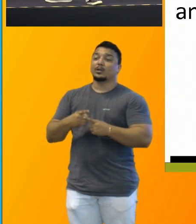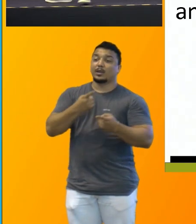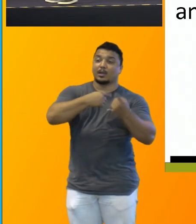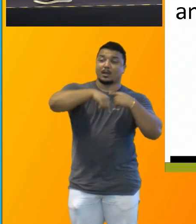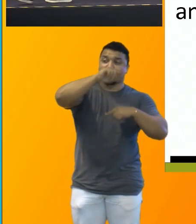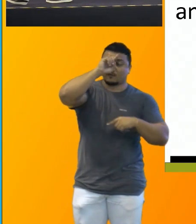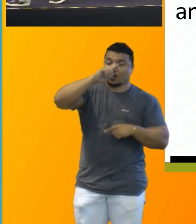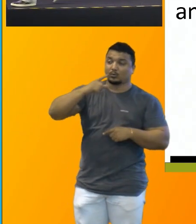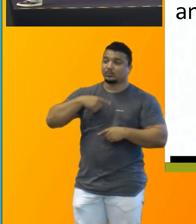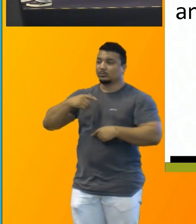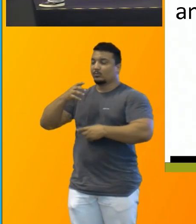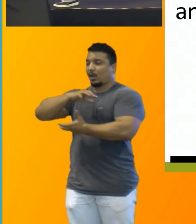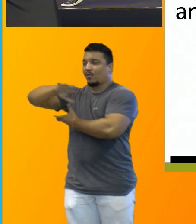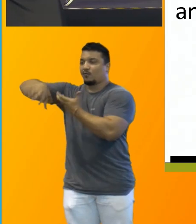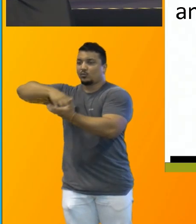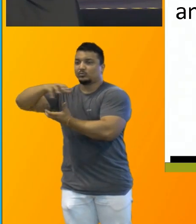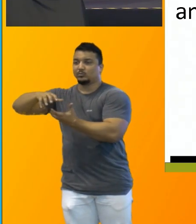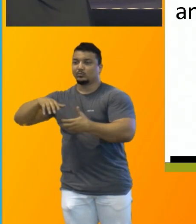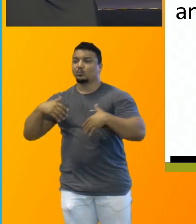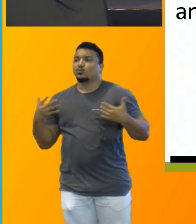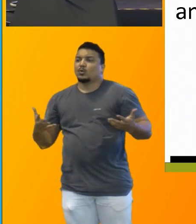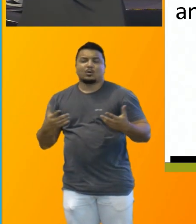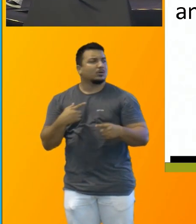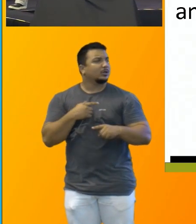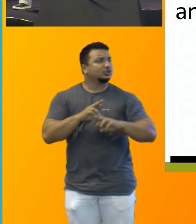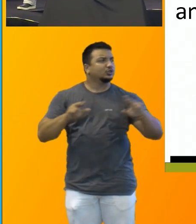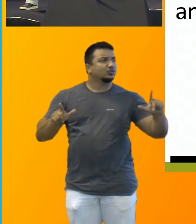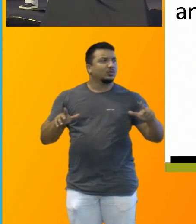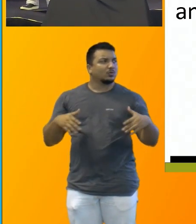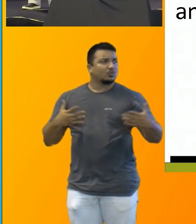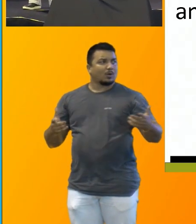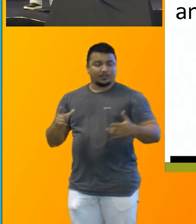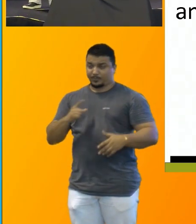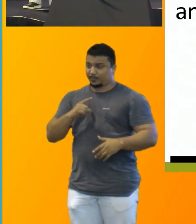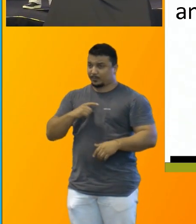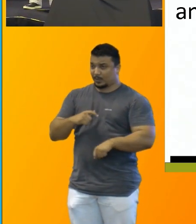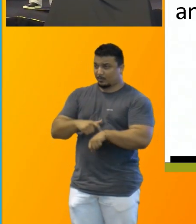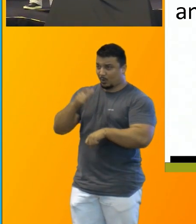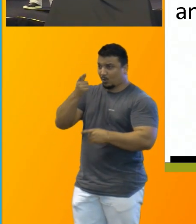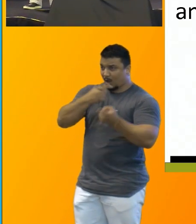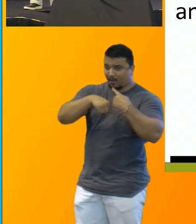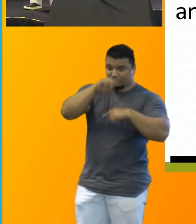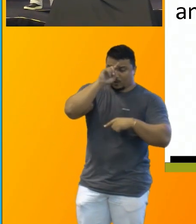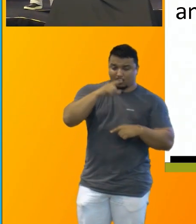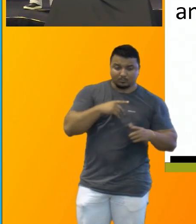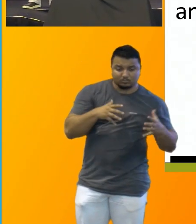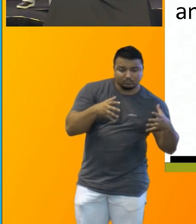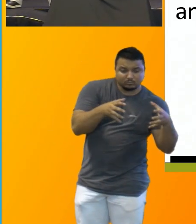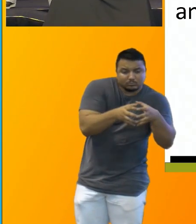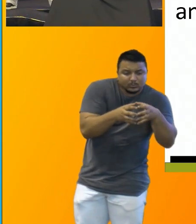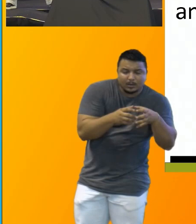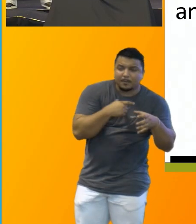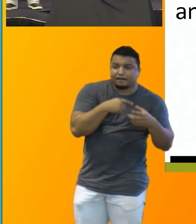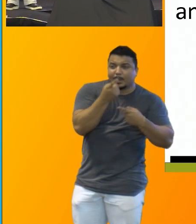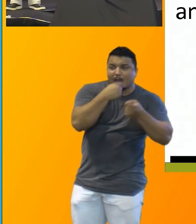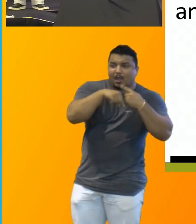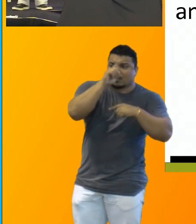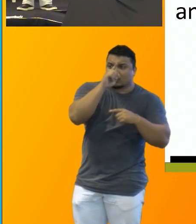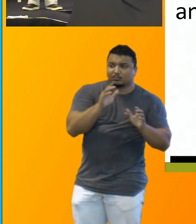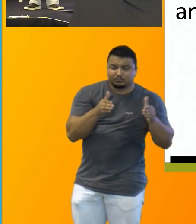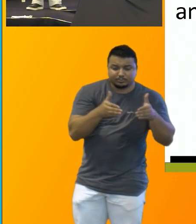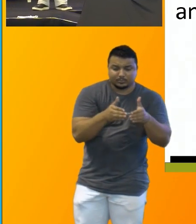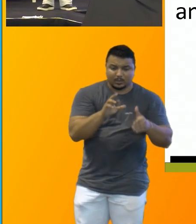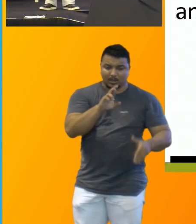revolta e revolução. A revolta é um momento, é o estado momentâneo da conjuntura. Pense numa palavra